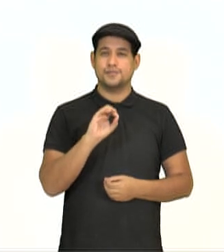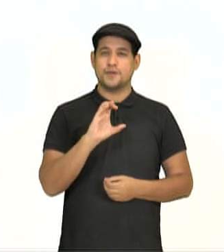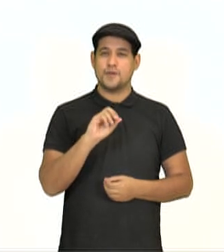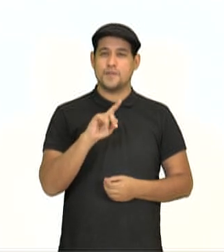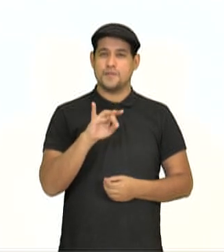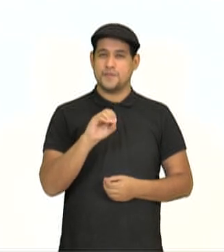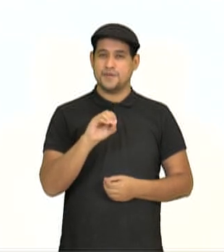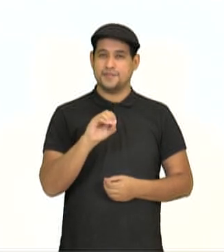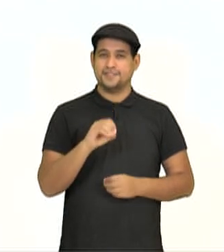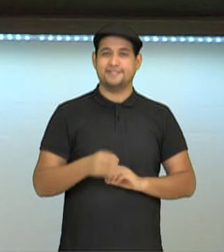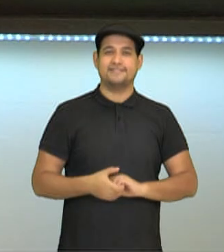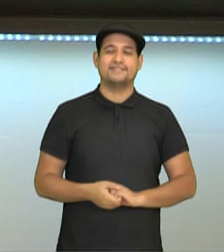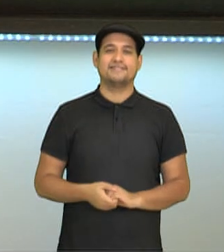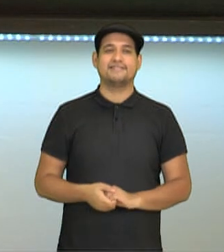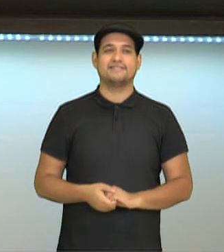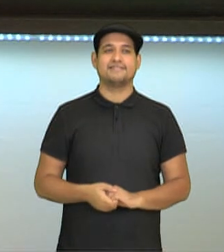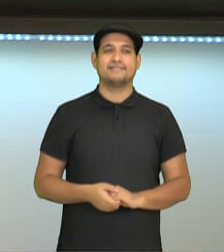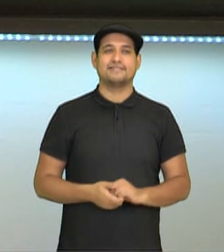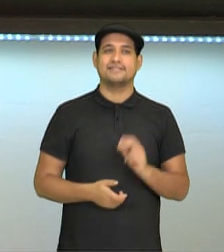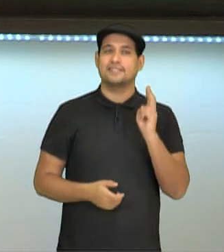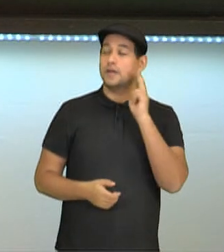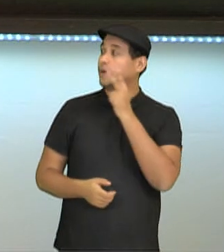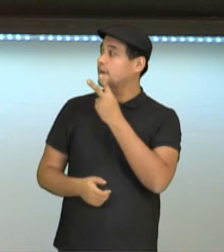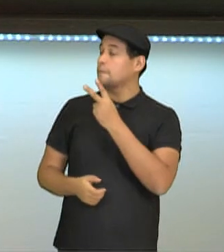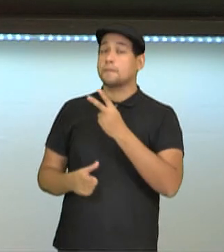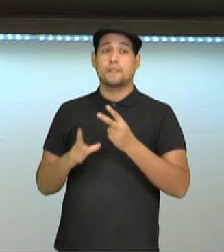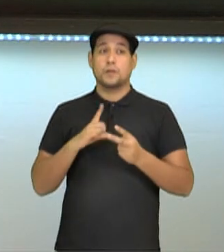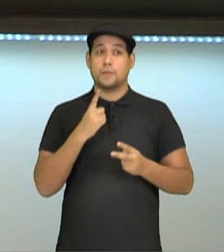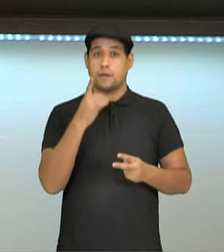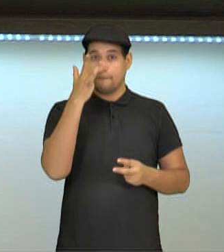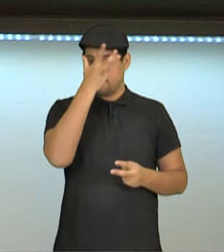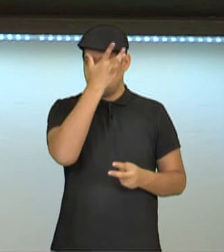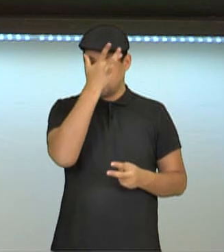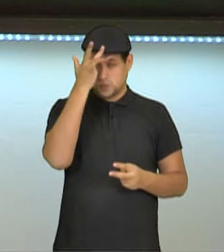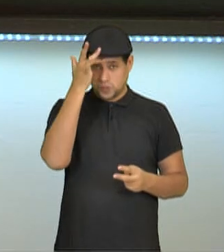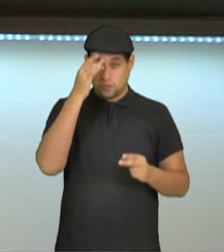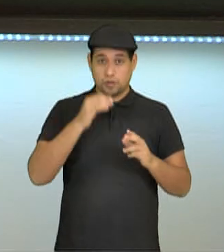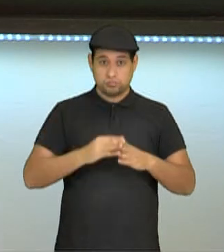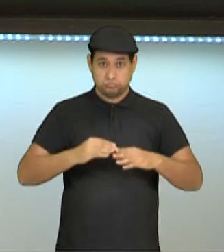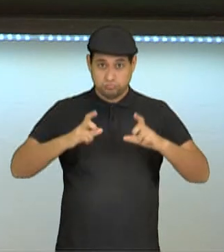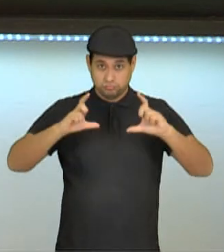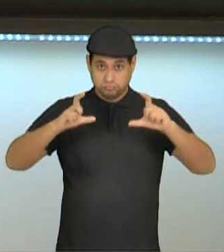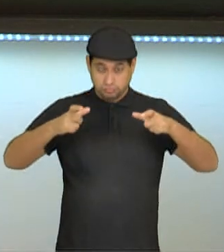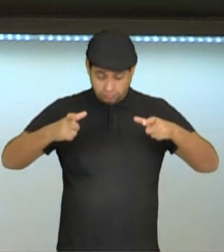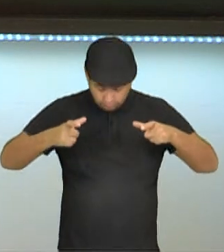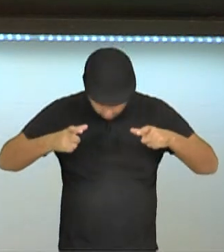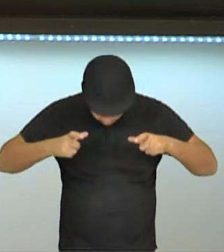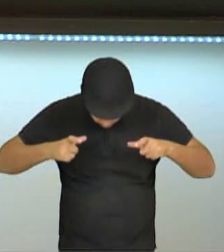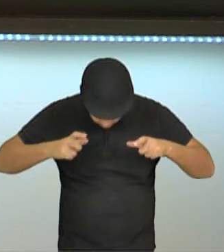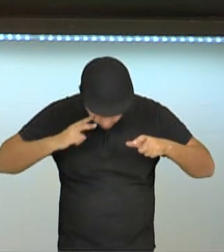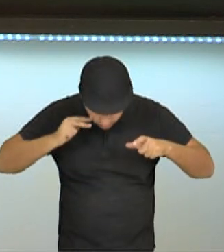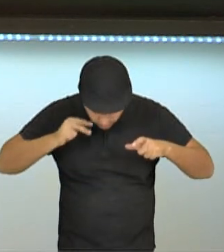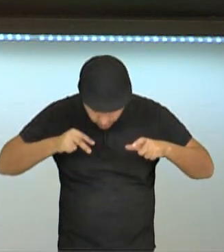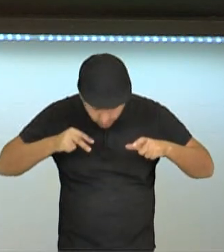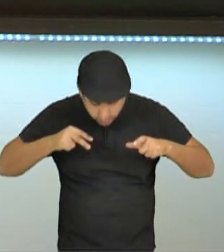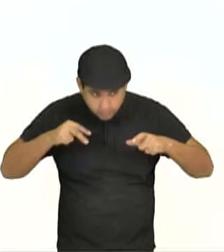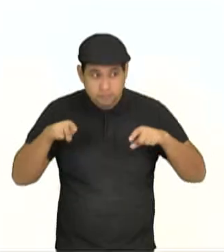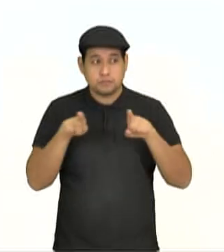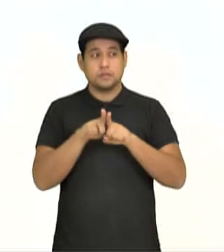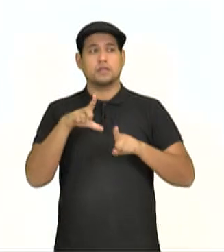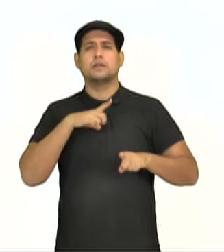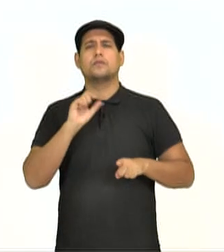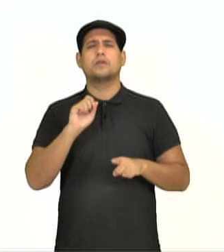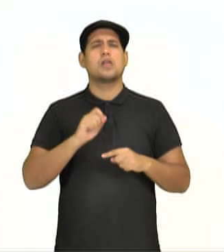palavra? Cinetoscópio. Olha ali, então nós temos uma pessoa assistindo e lá dentro nós